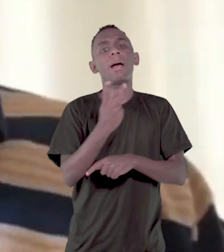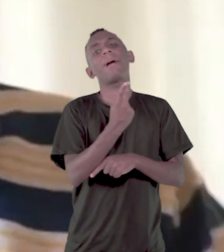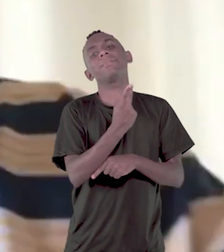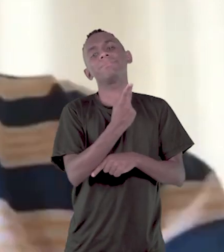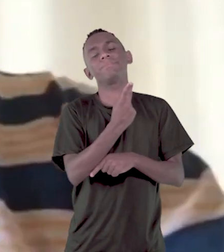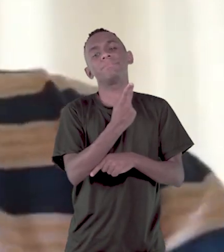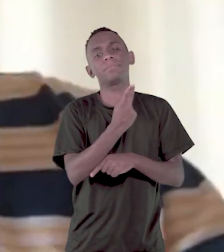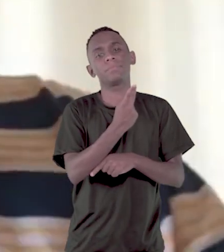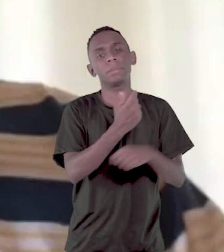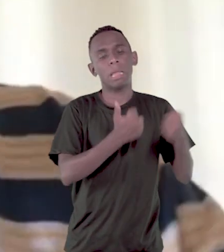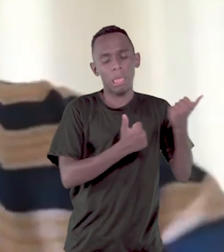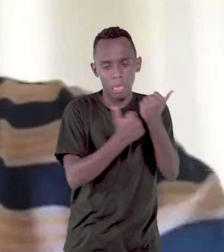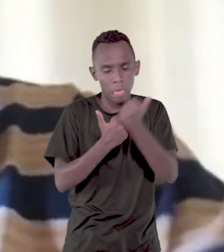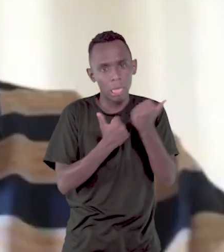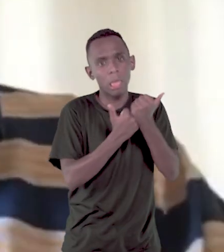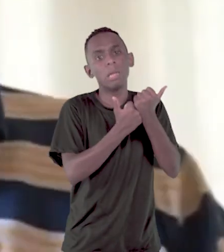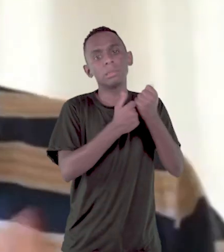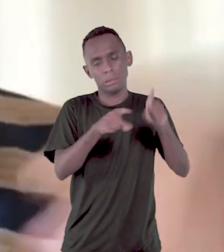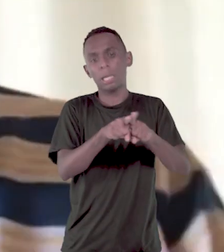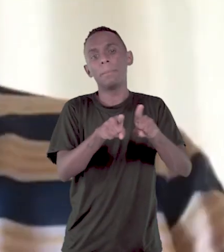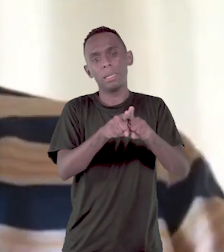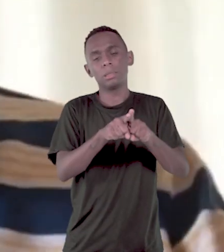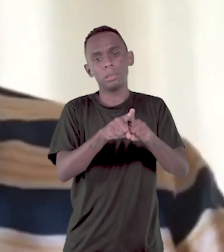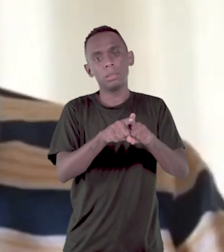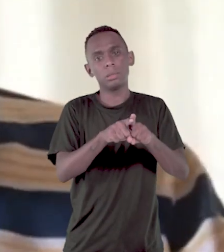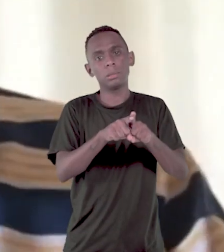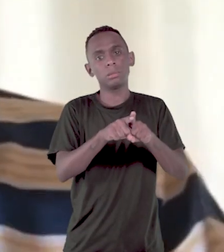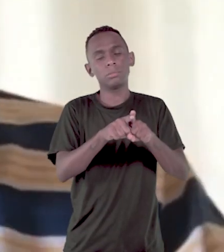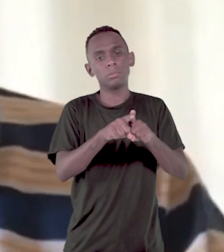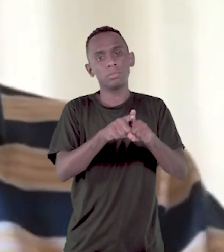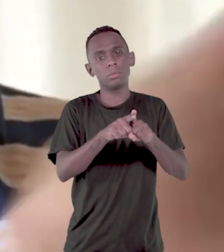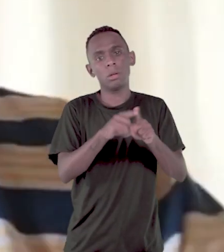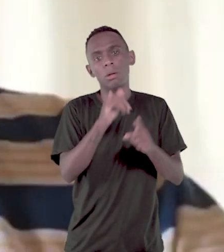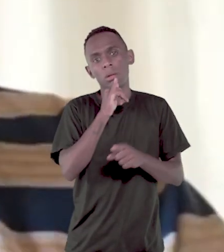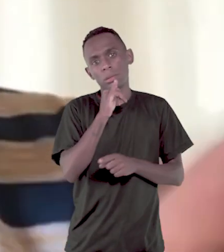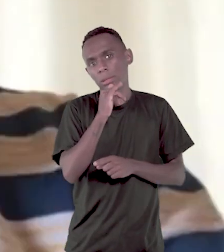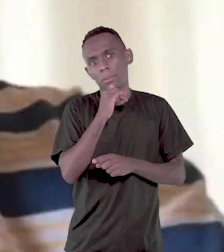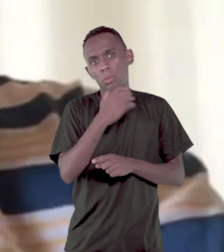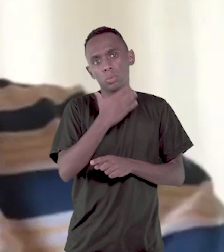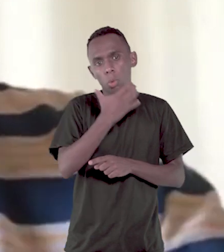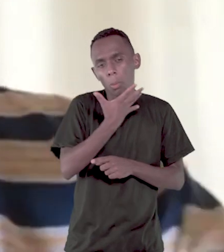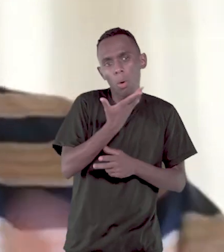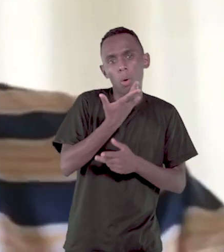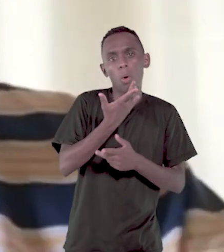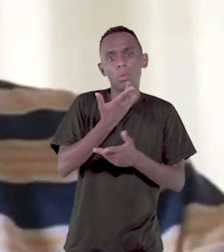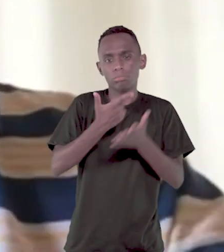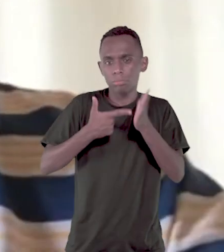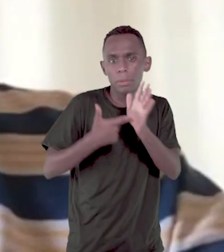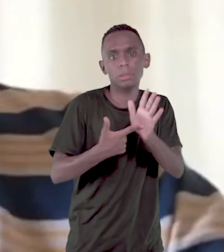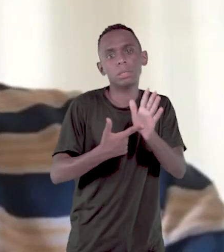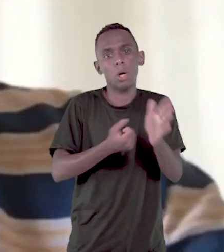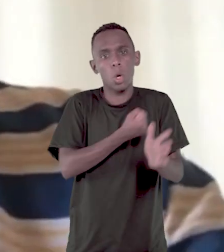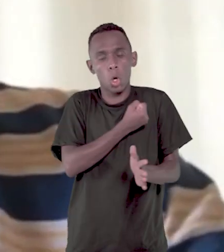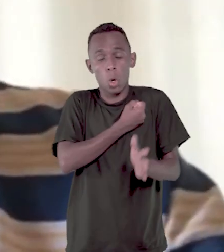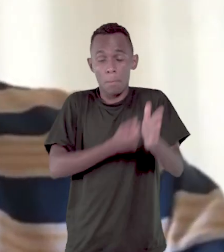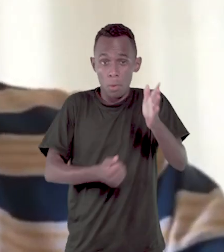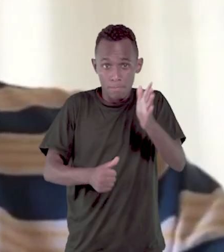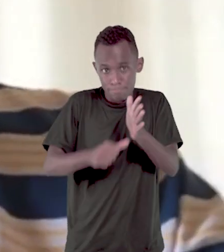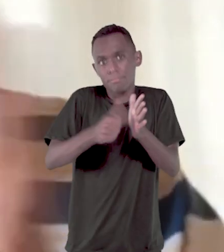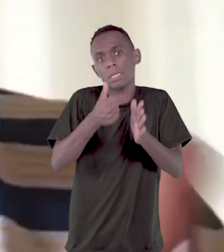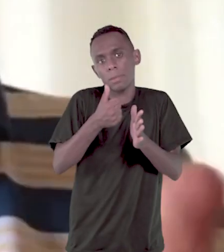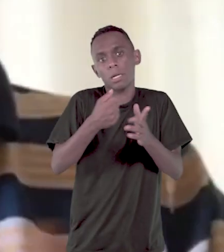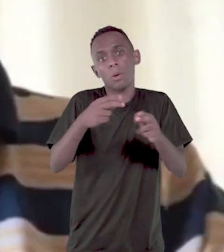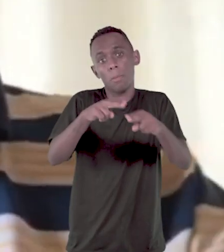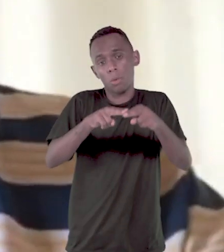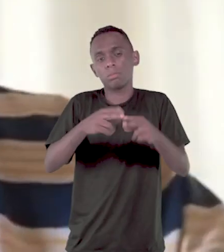do contato com Ascânio Lopes e o Guilhermino César tinha em Belo Horizonte. O caso do Drummond de Andrade, por exemplo, publicou nesse primeiro número,